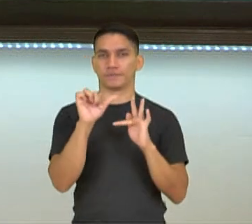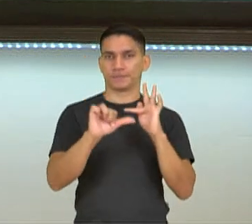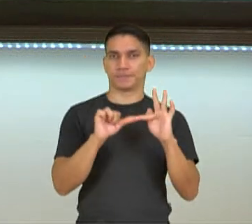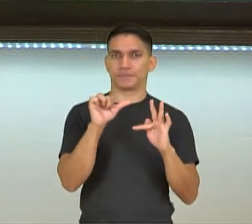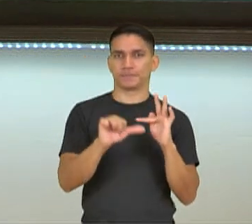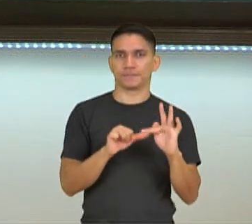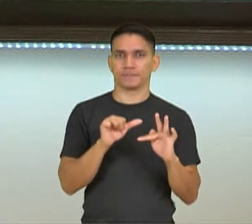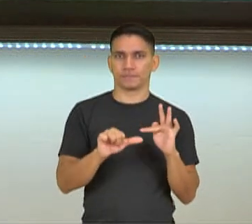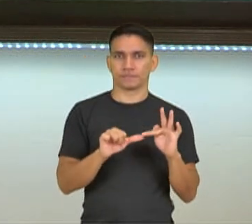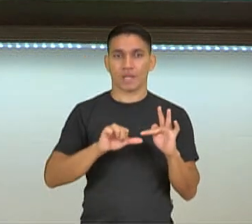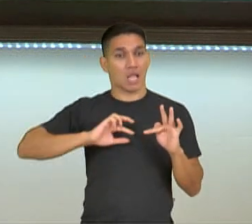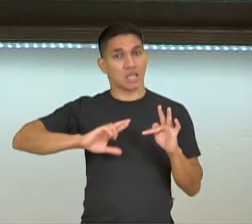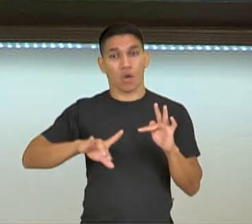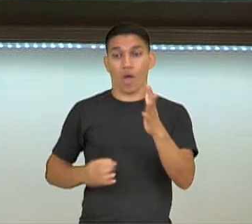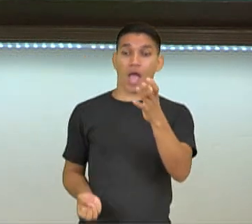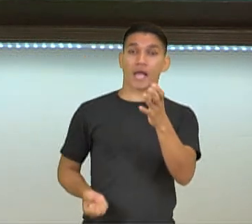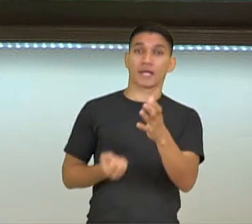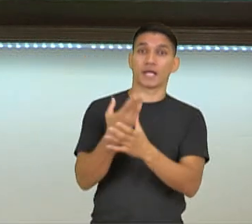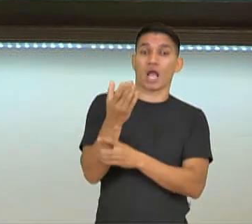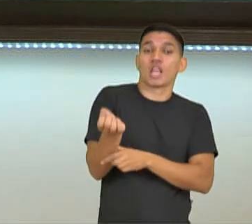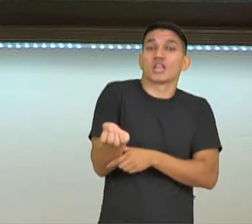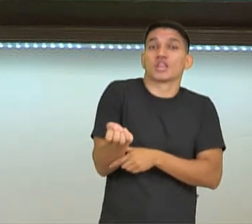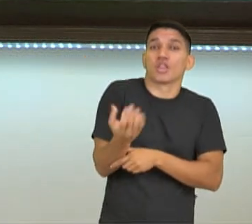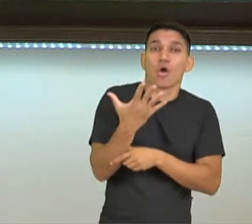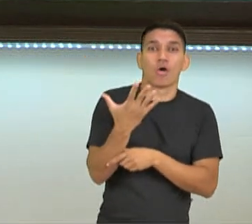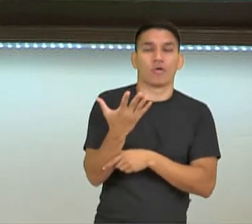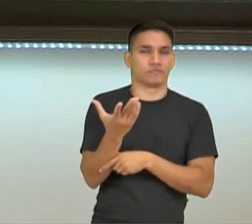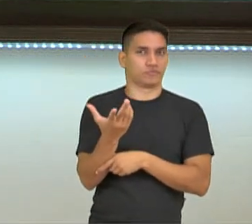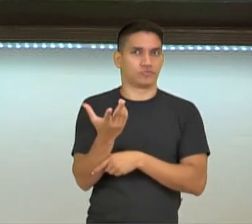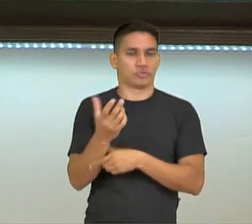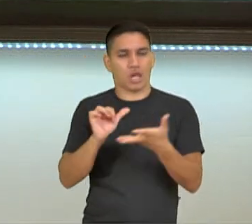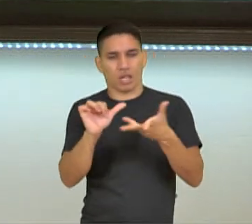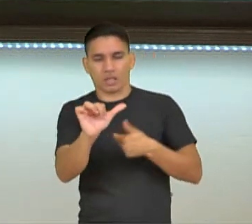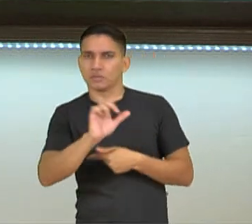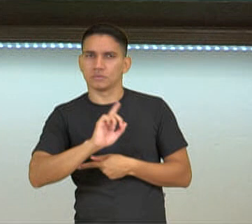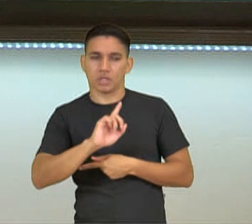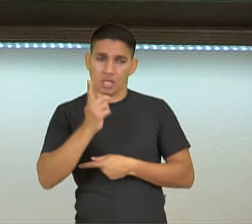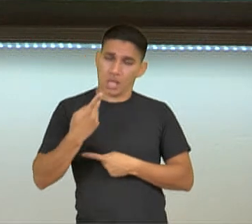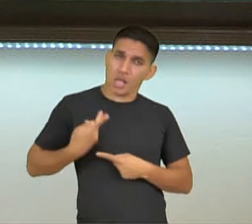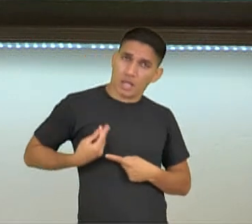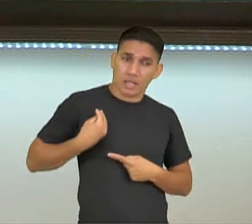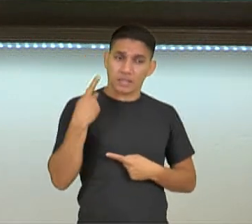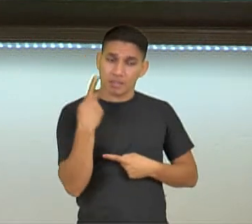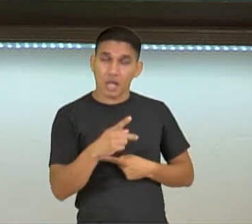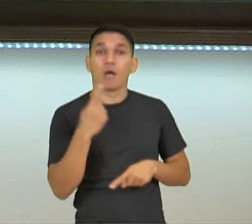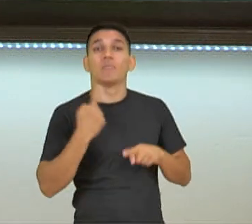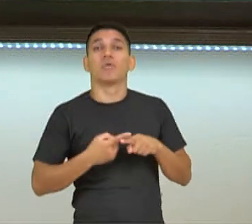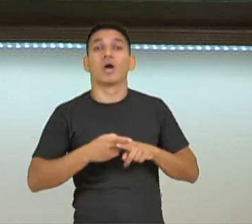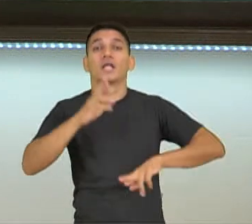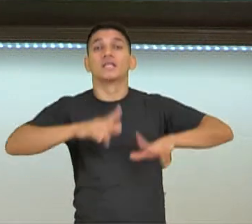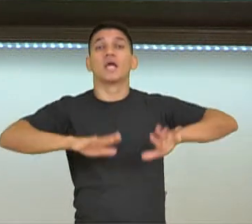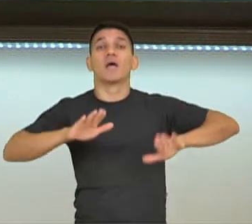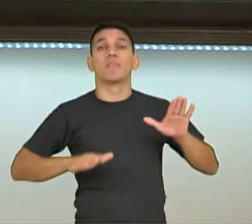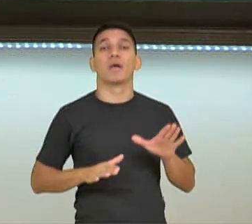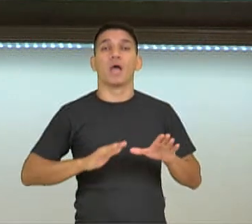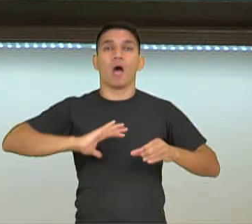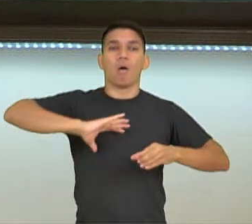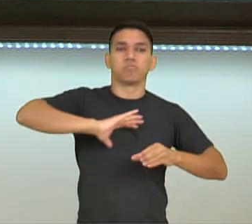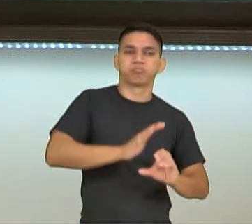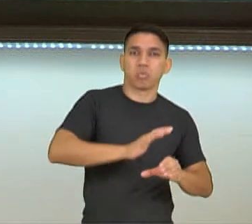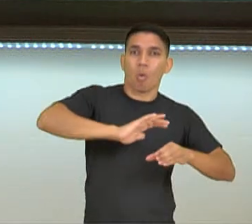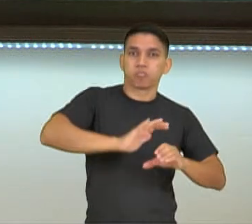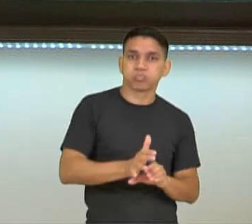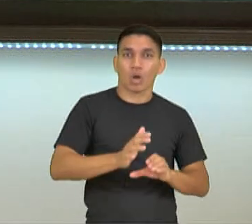Eles não produzem novas substâncias. E eles existem por conta de variação de pressão, temperatura no